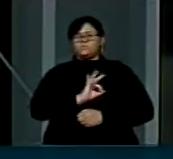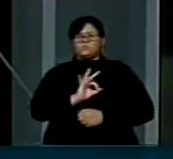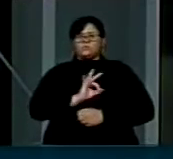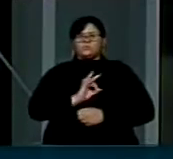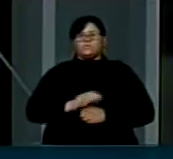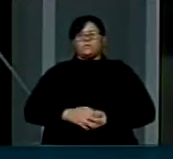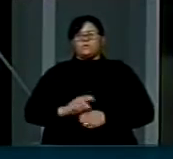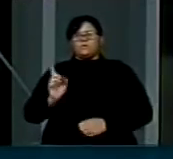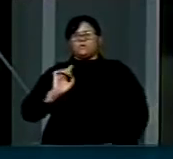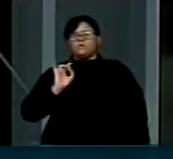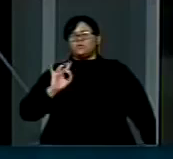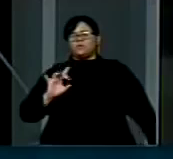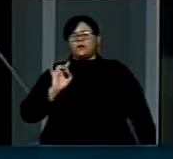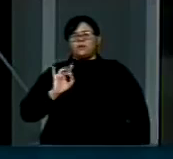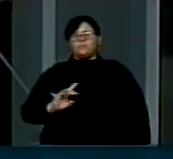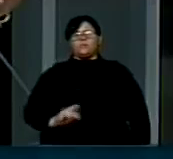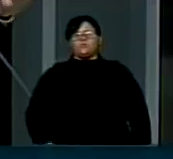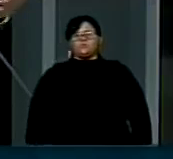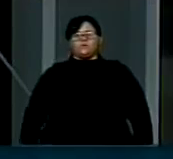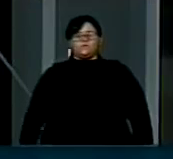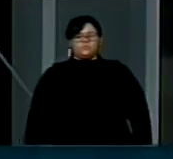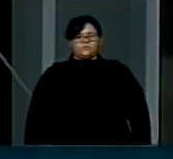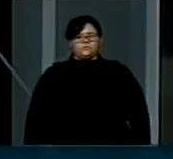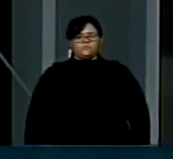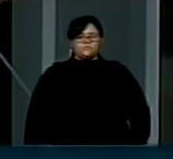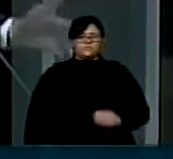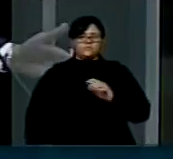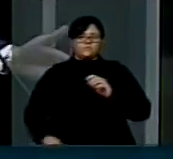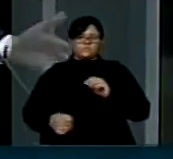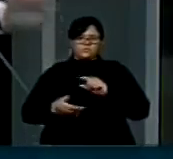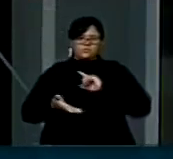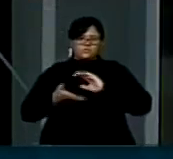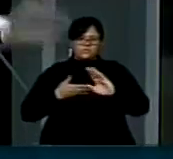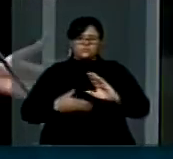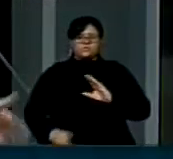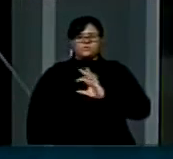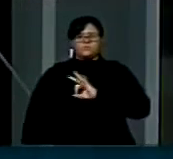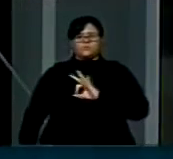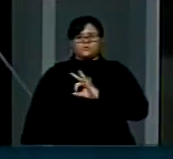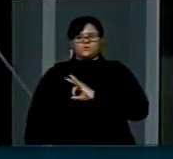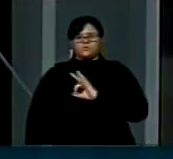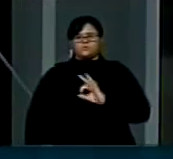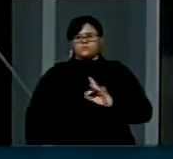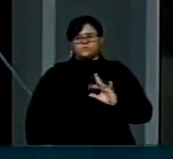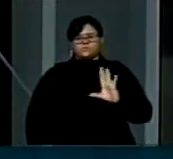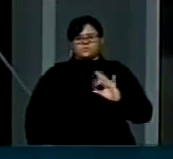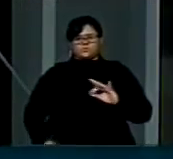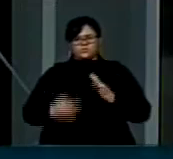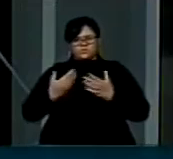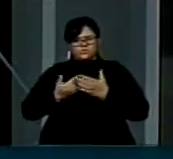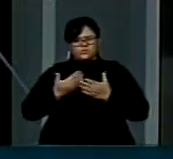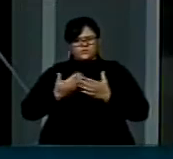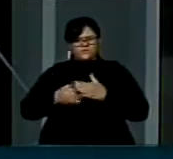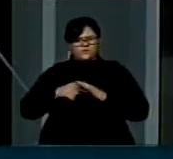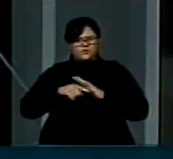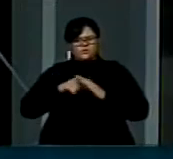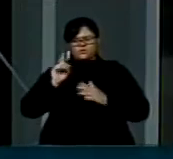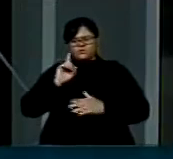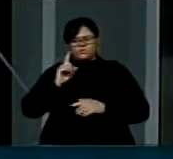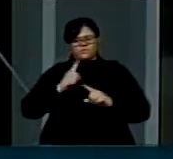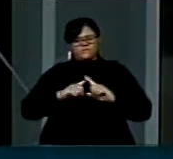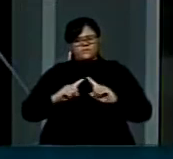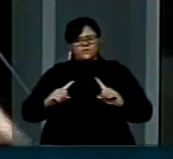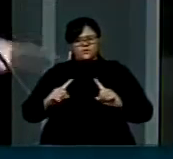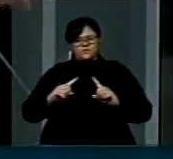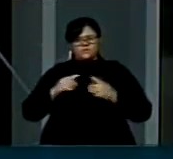apenas no fomento e no investimento na polícia científica, mas na